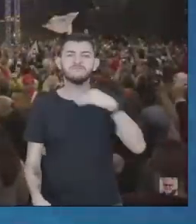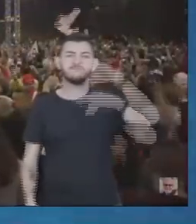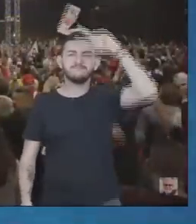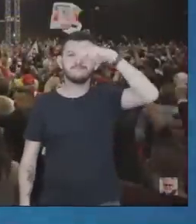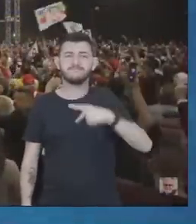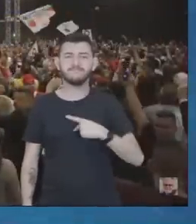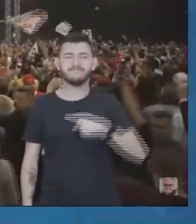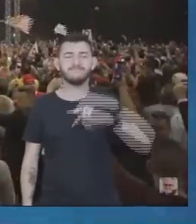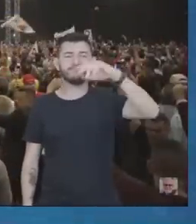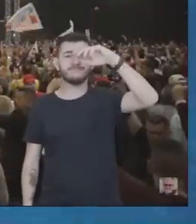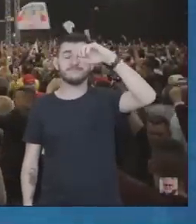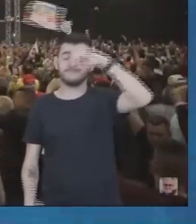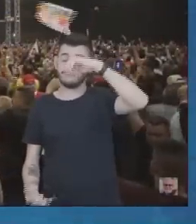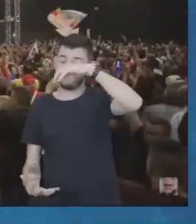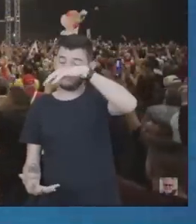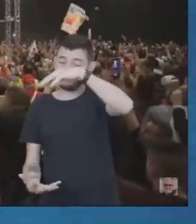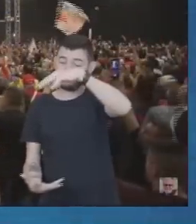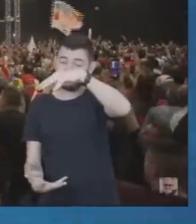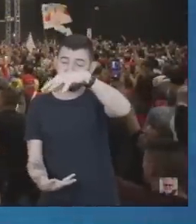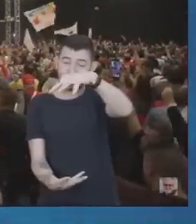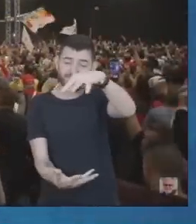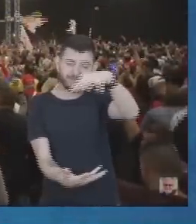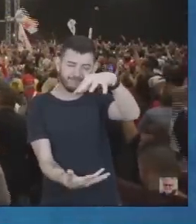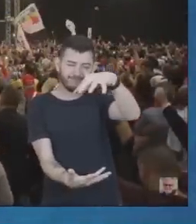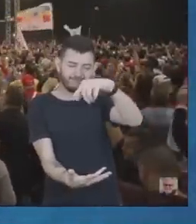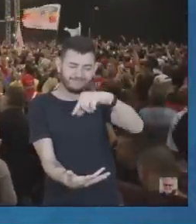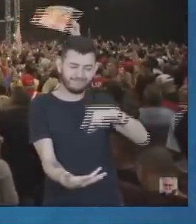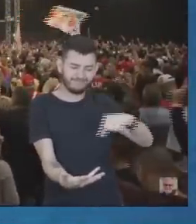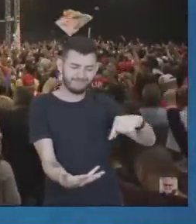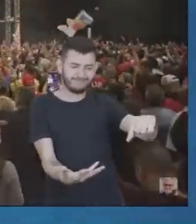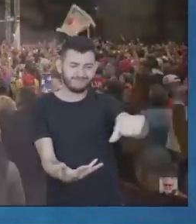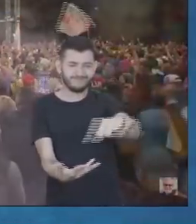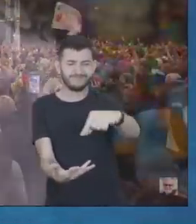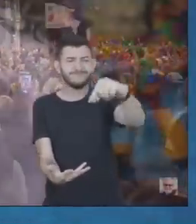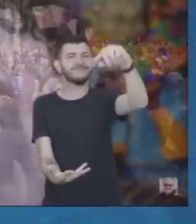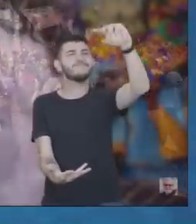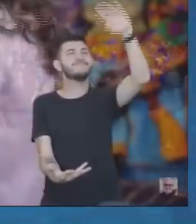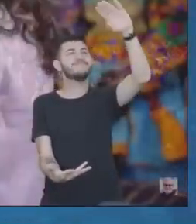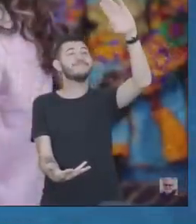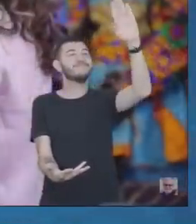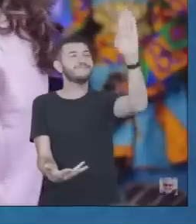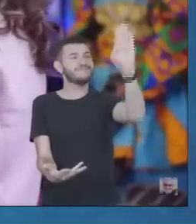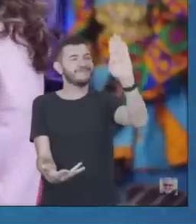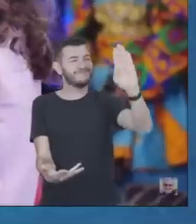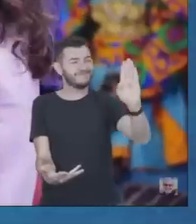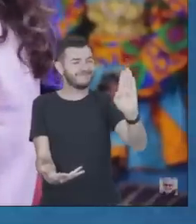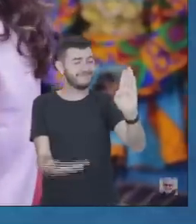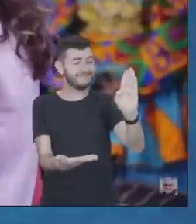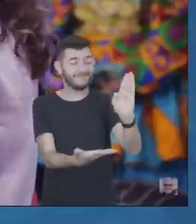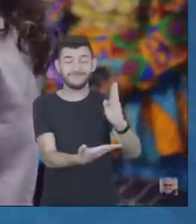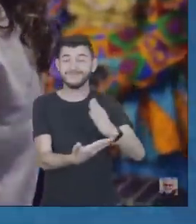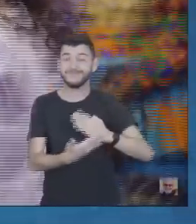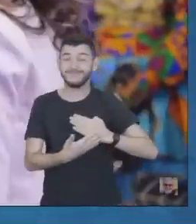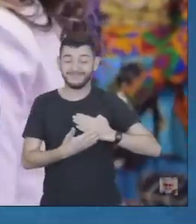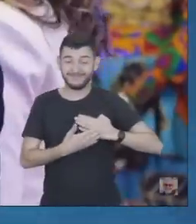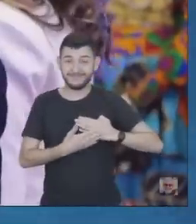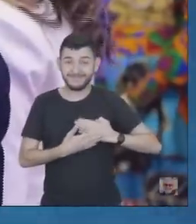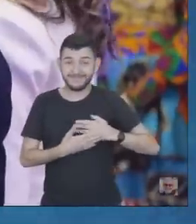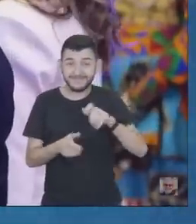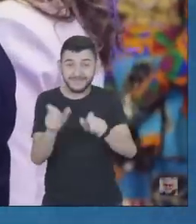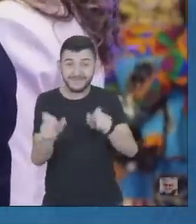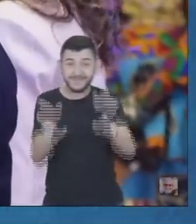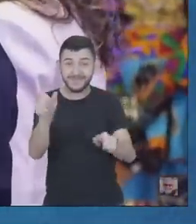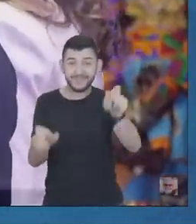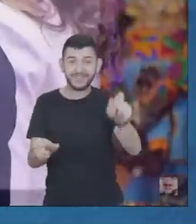Terra adorada, entre outras mil és do Brasil, ó pátria amada, dos filhos desse solo